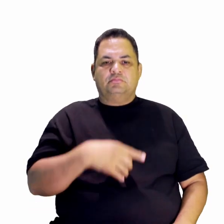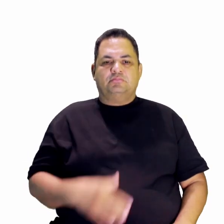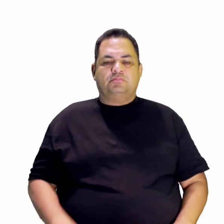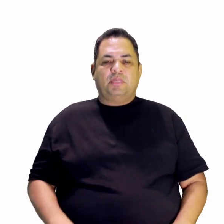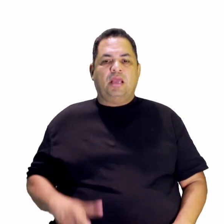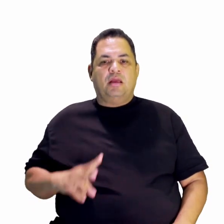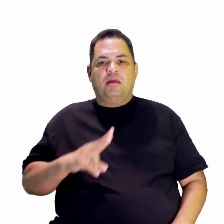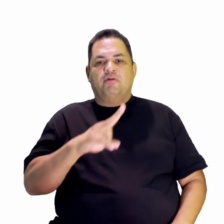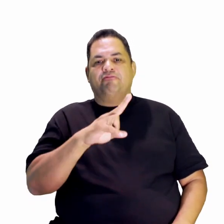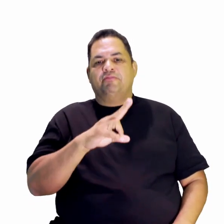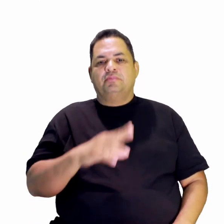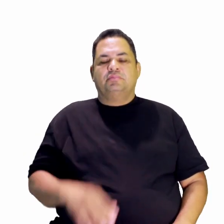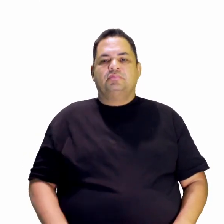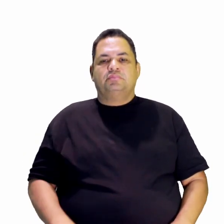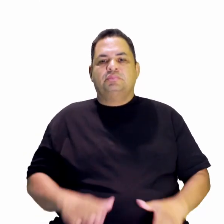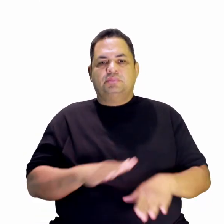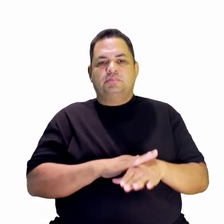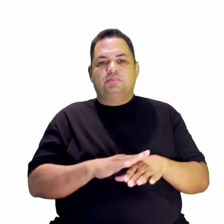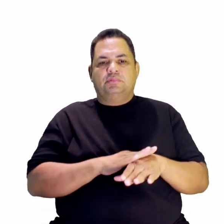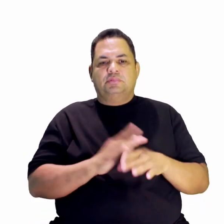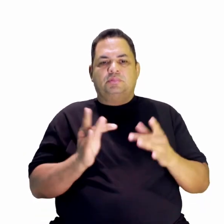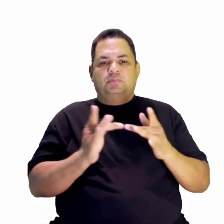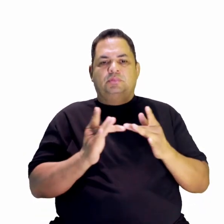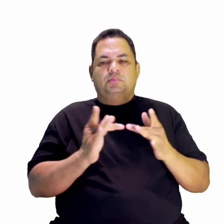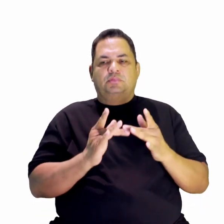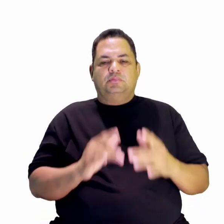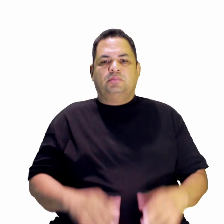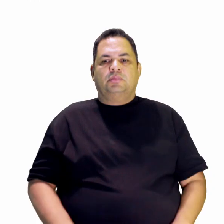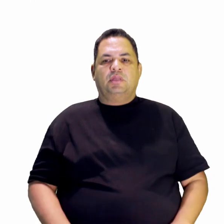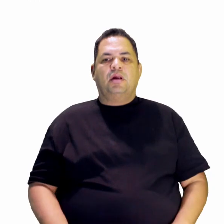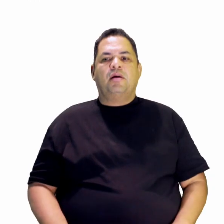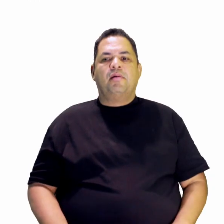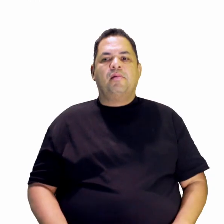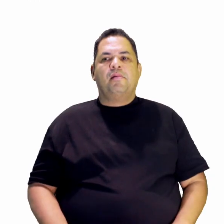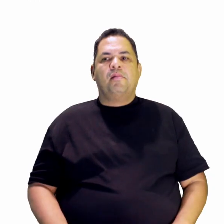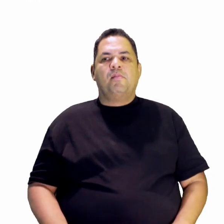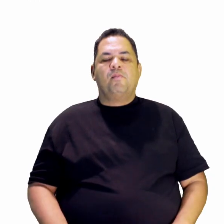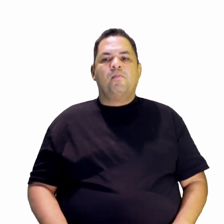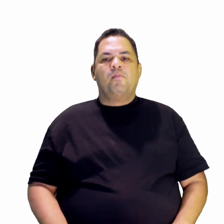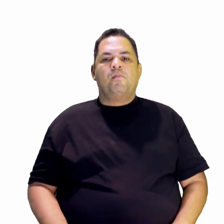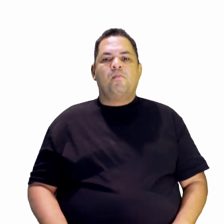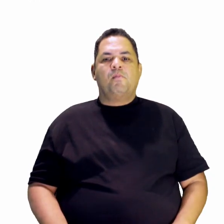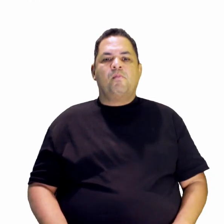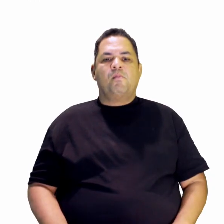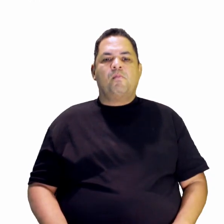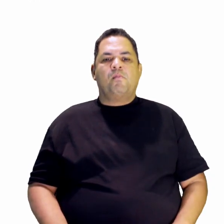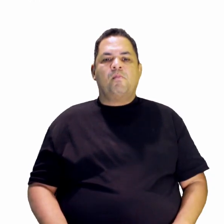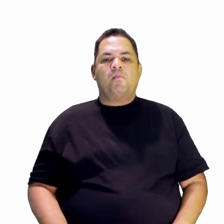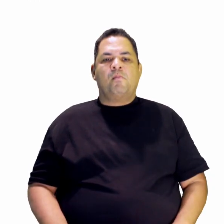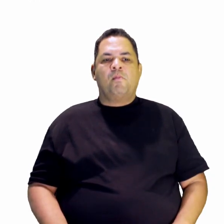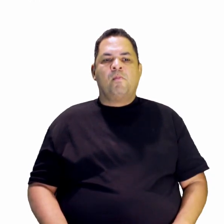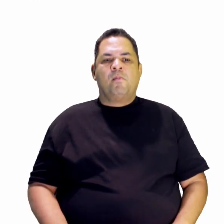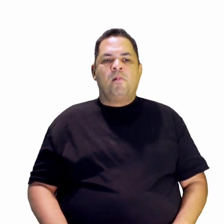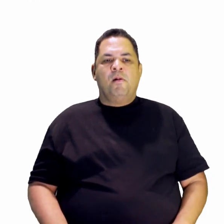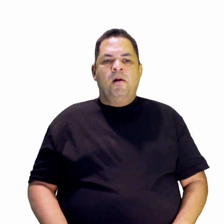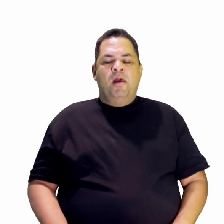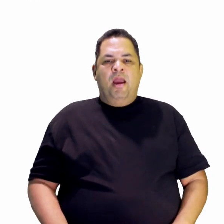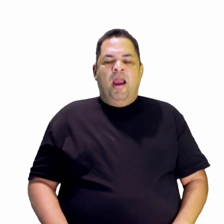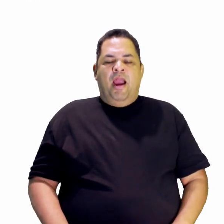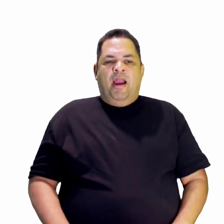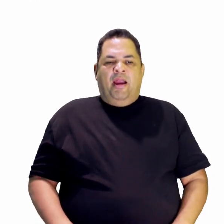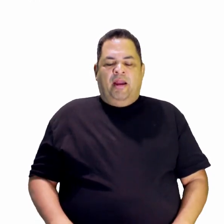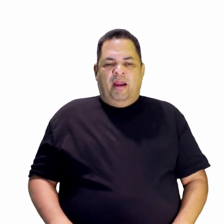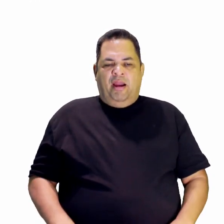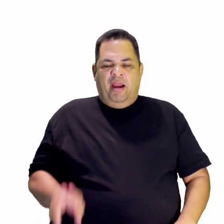de atrito que está puxando lá, quando está em movimento. Então, de novo, aqui a gente colocou para descobrir a força de atrito, utilizando